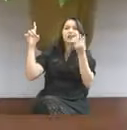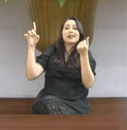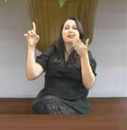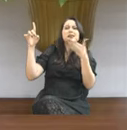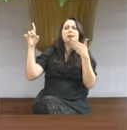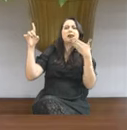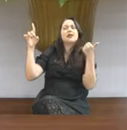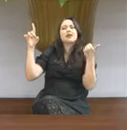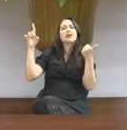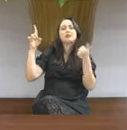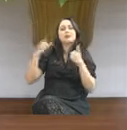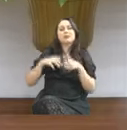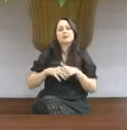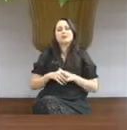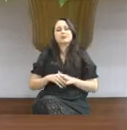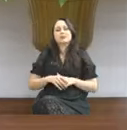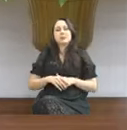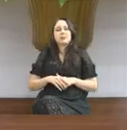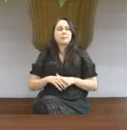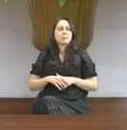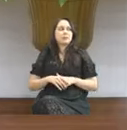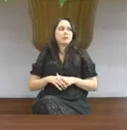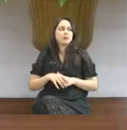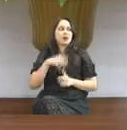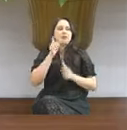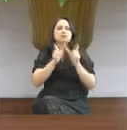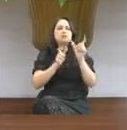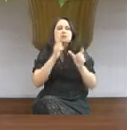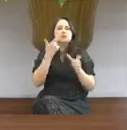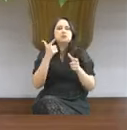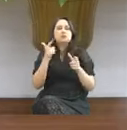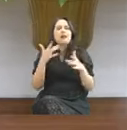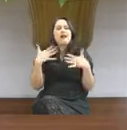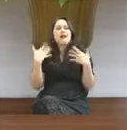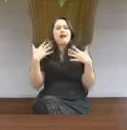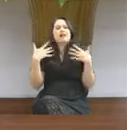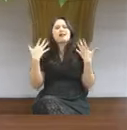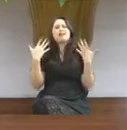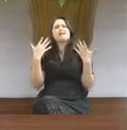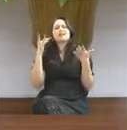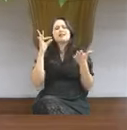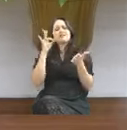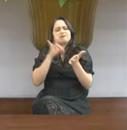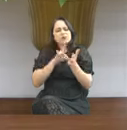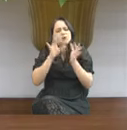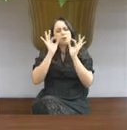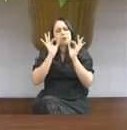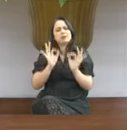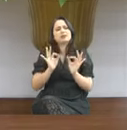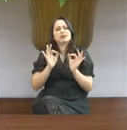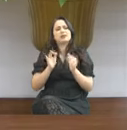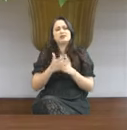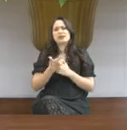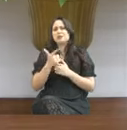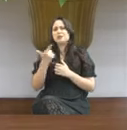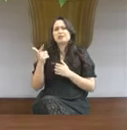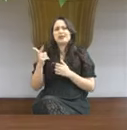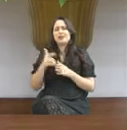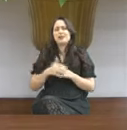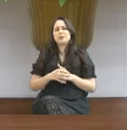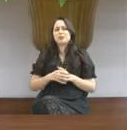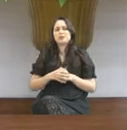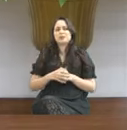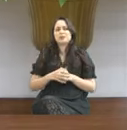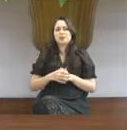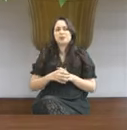Eles não têm esse gozo. Eles não têm essa certeza. Eles não têm essa graça.